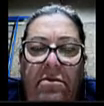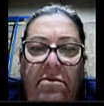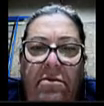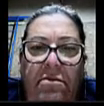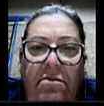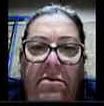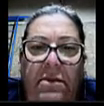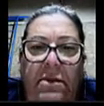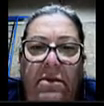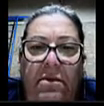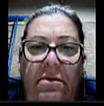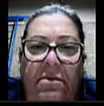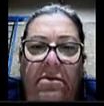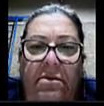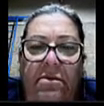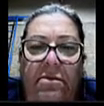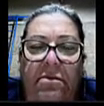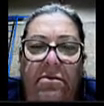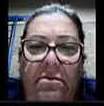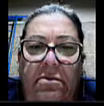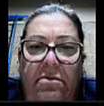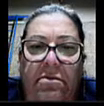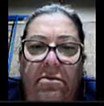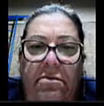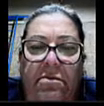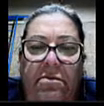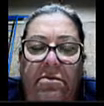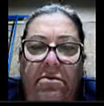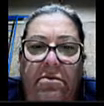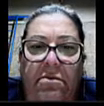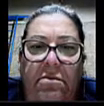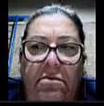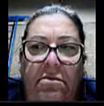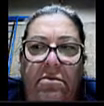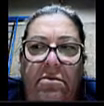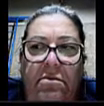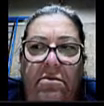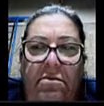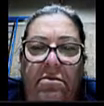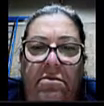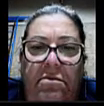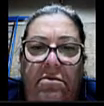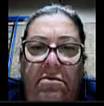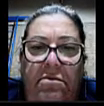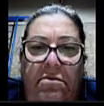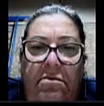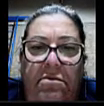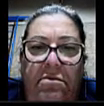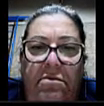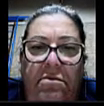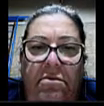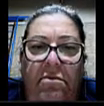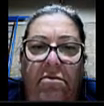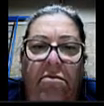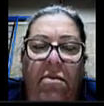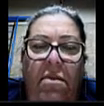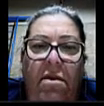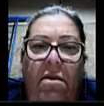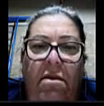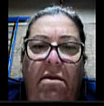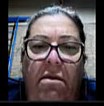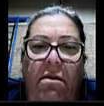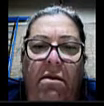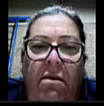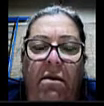vezes, a gente acaba chegando com essa demanda no consultório e até a escola também tem dificuldade em perceber, muitas vezes, porque,